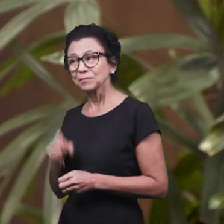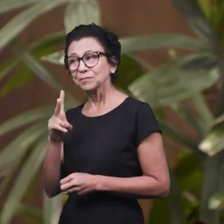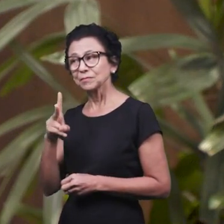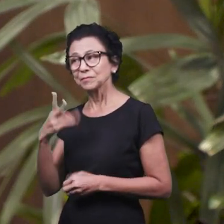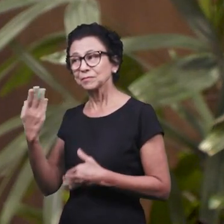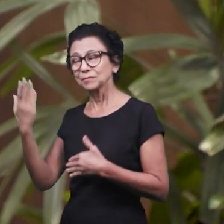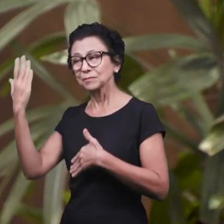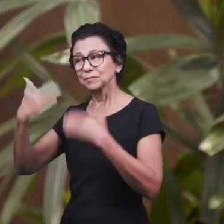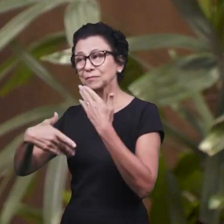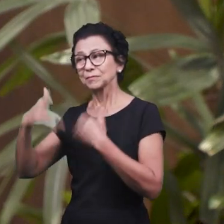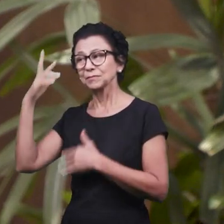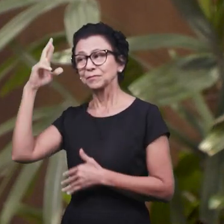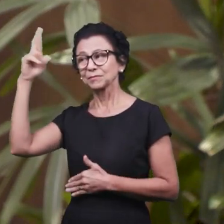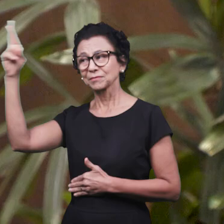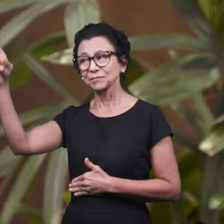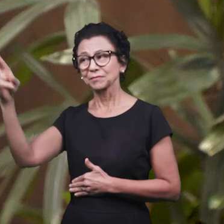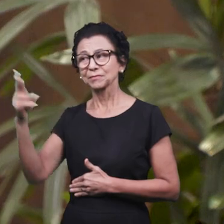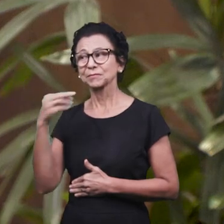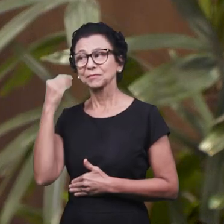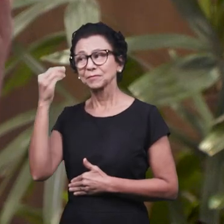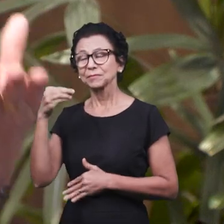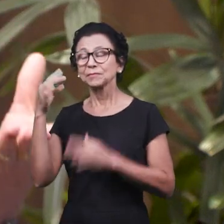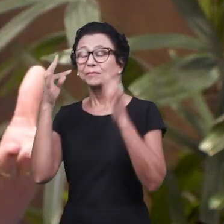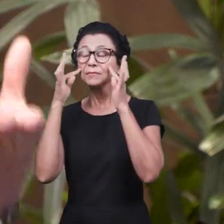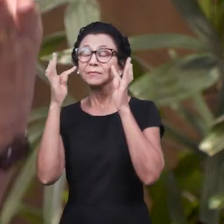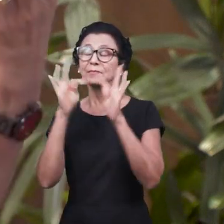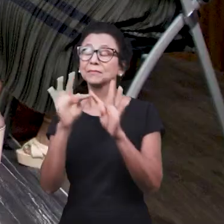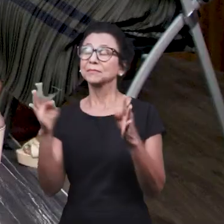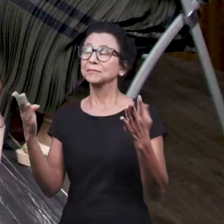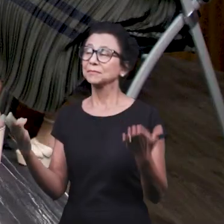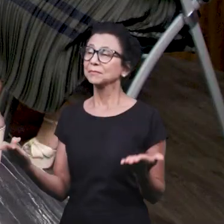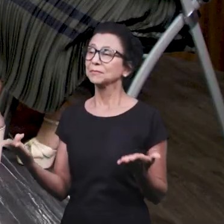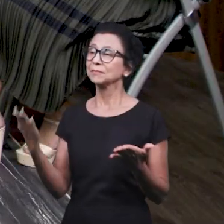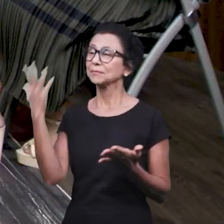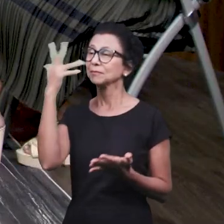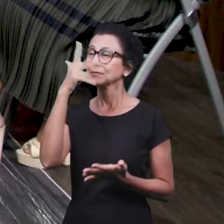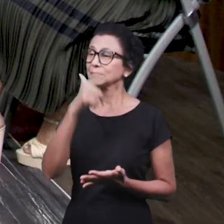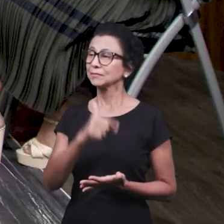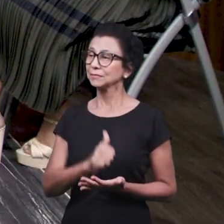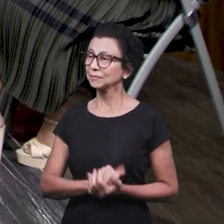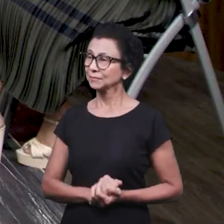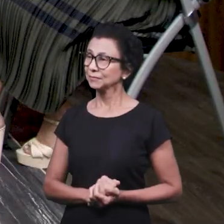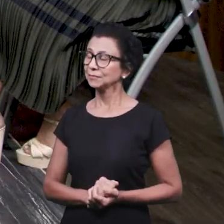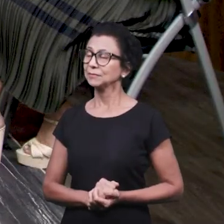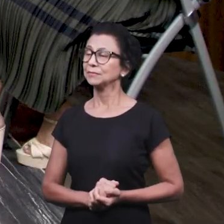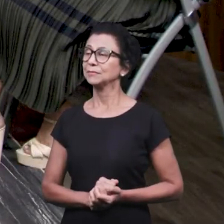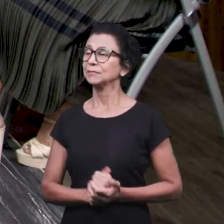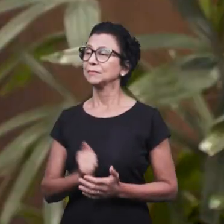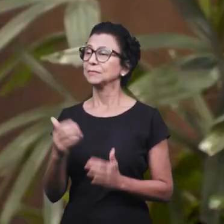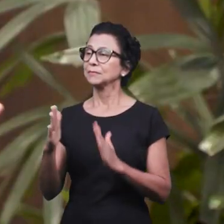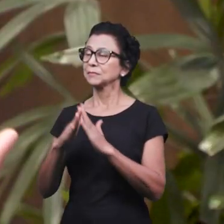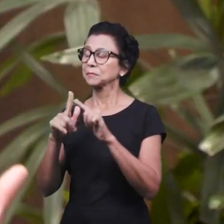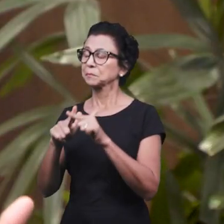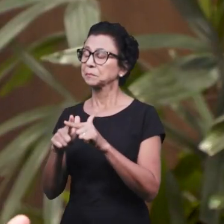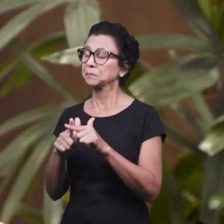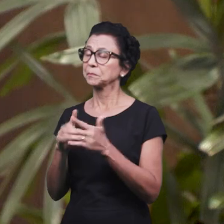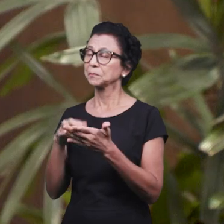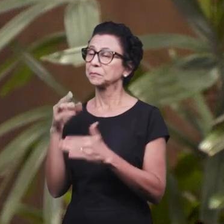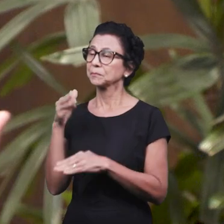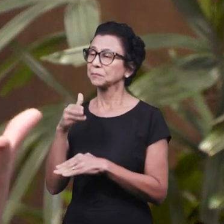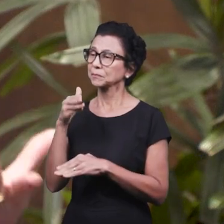de testemunho que ela vai nos contar e está aqui, linda e bela, na igreja de Enseada, tocando o